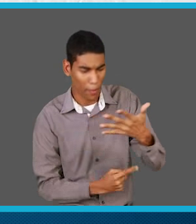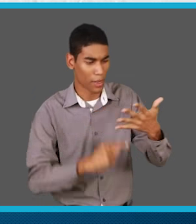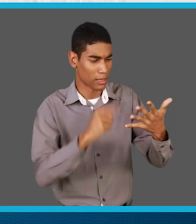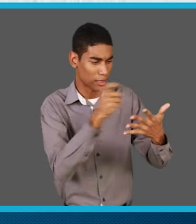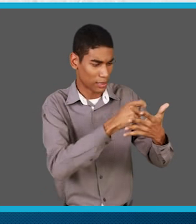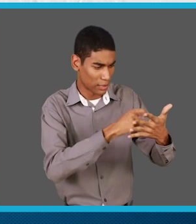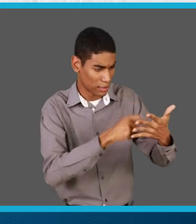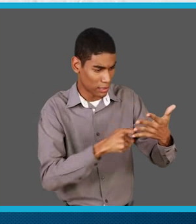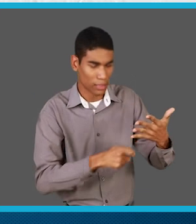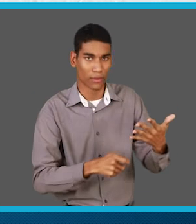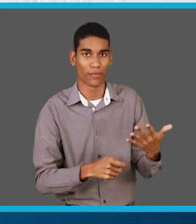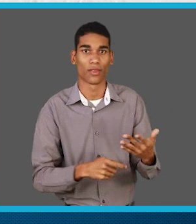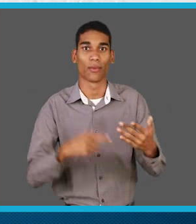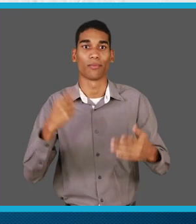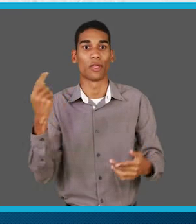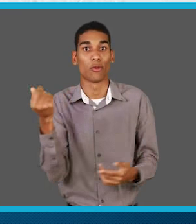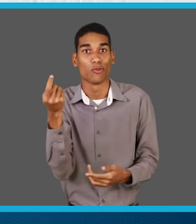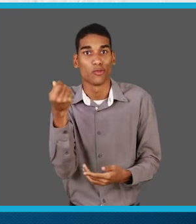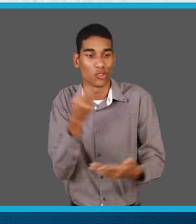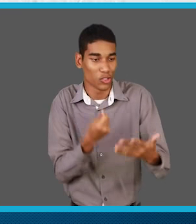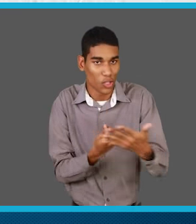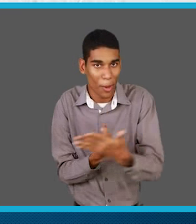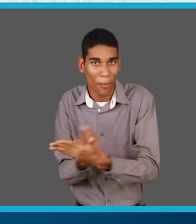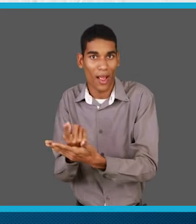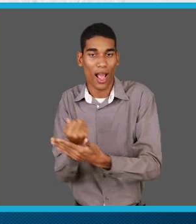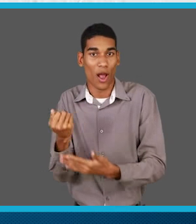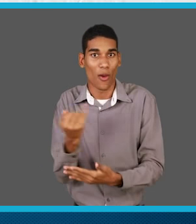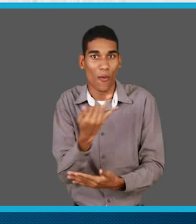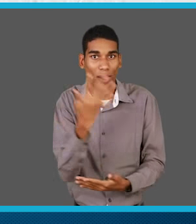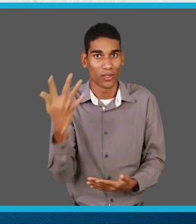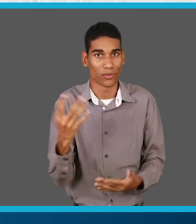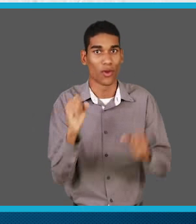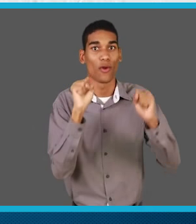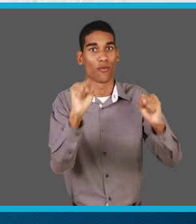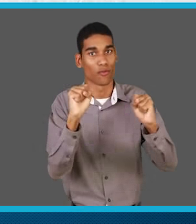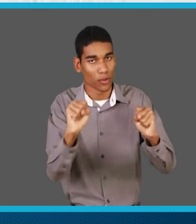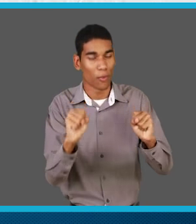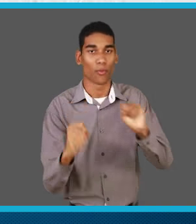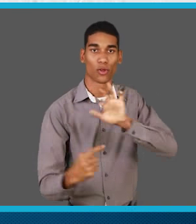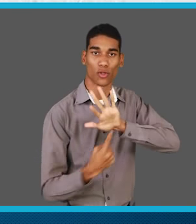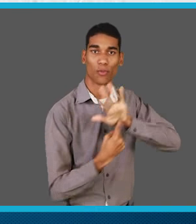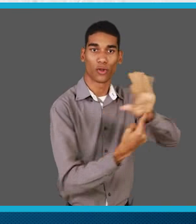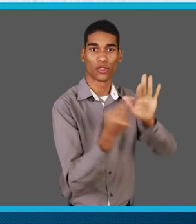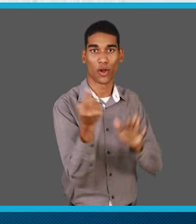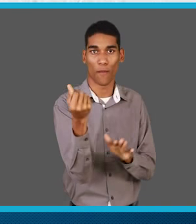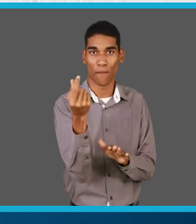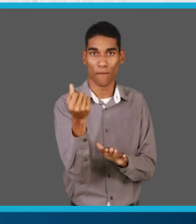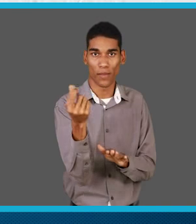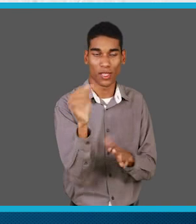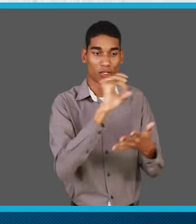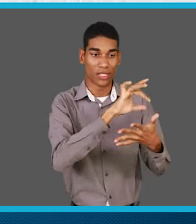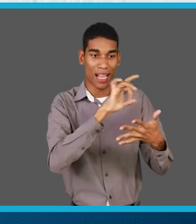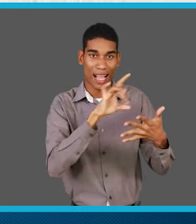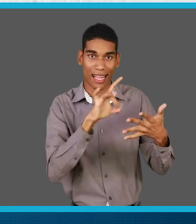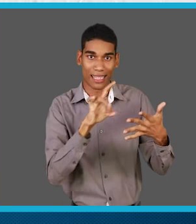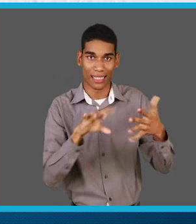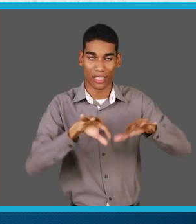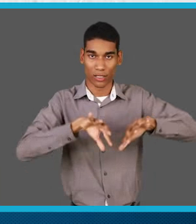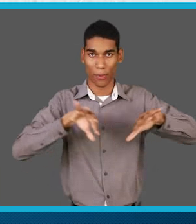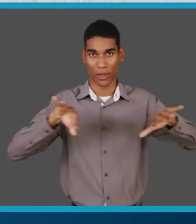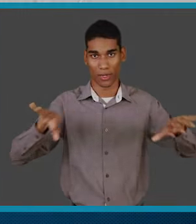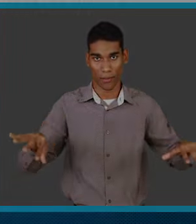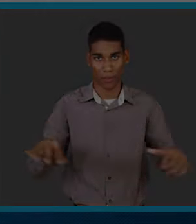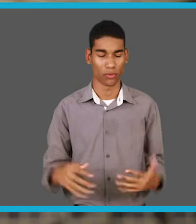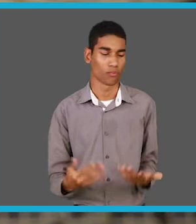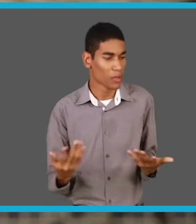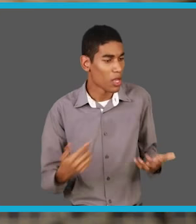apresentado. Faça o orçamento com base nessa ficha. Você pode mostrar o preço de cada item